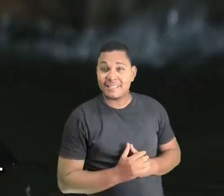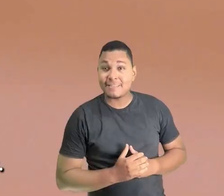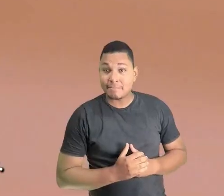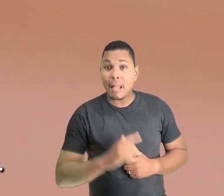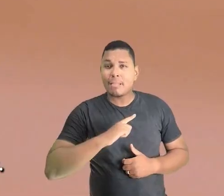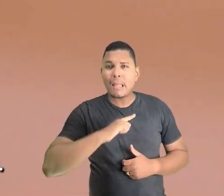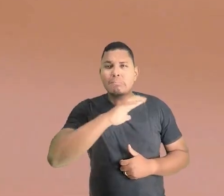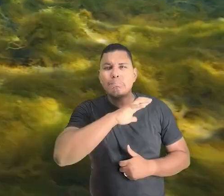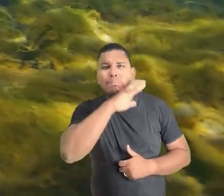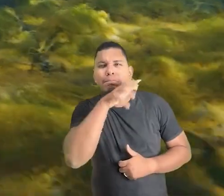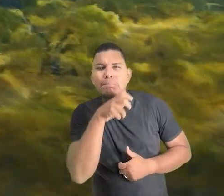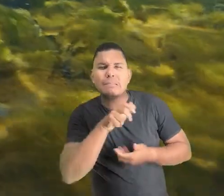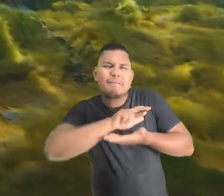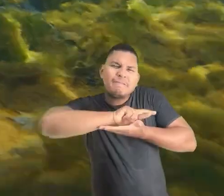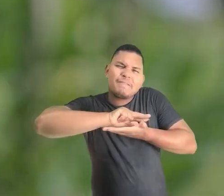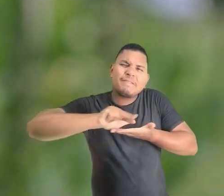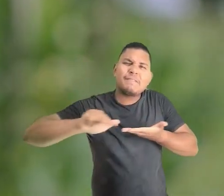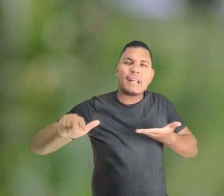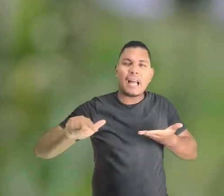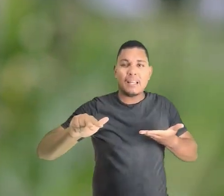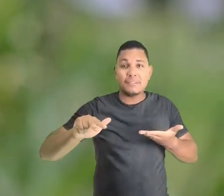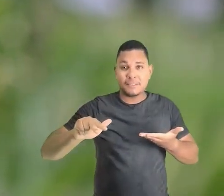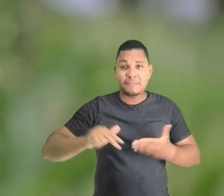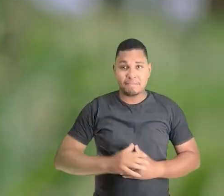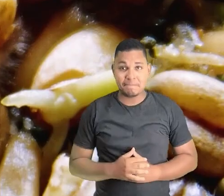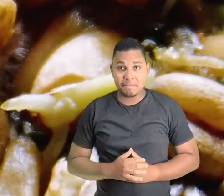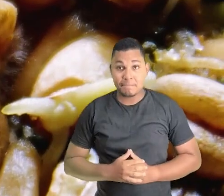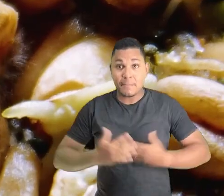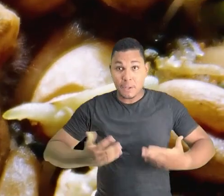diversidade de vozes. Essa é a voz que gera e nutre